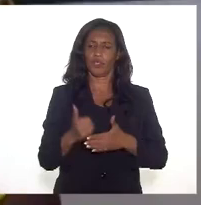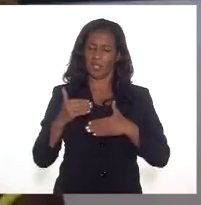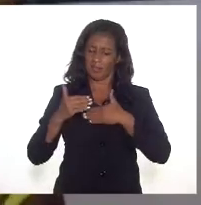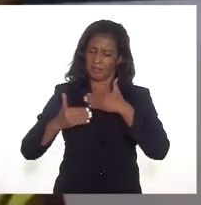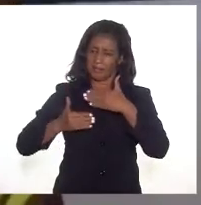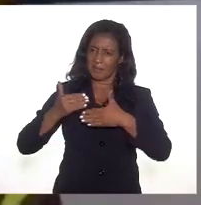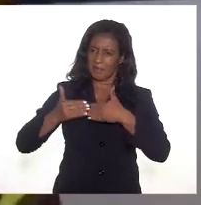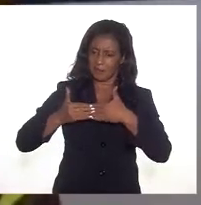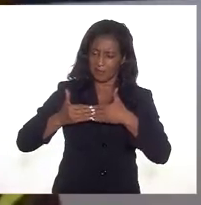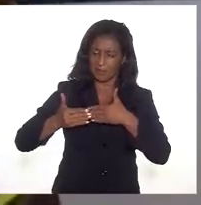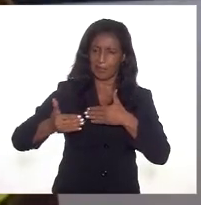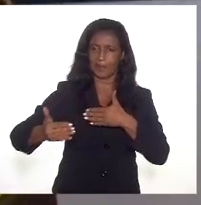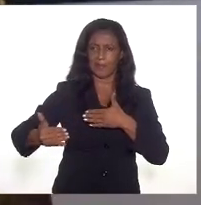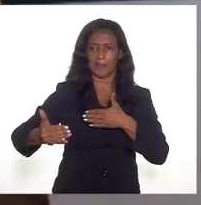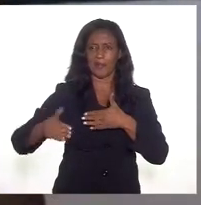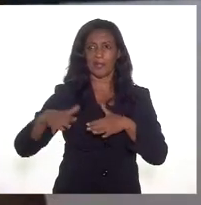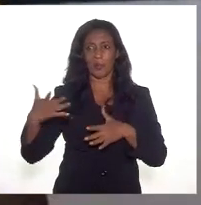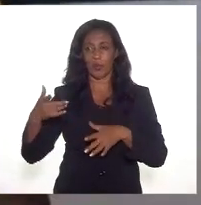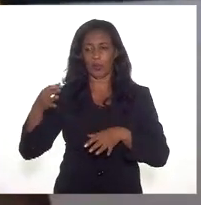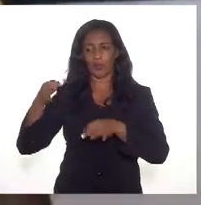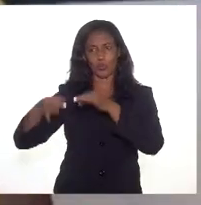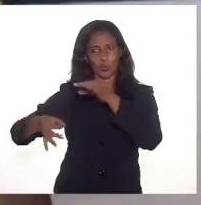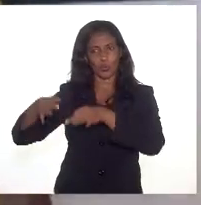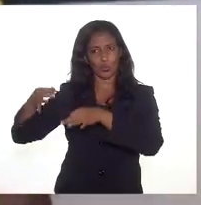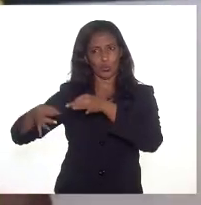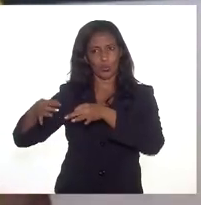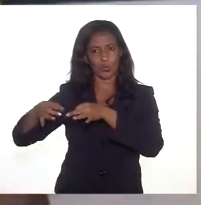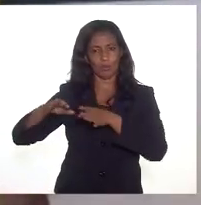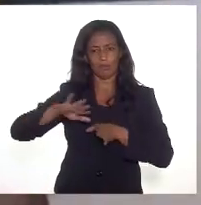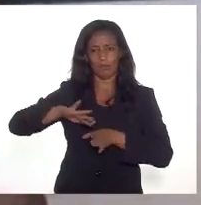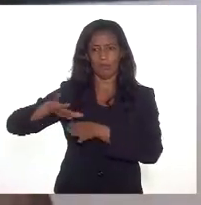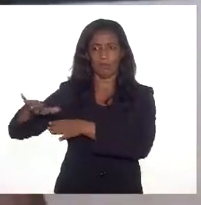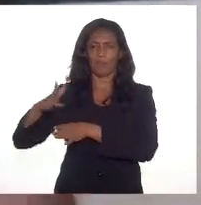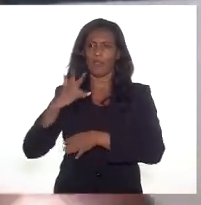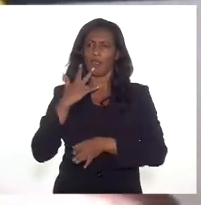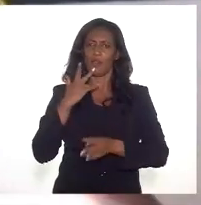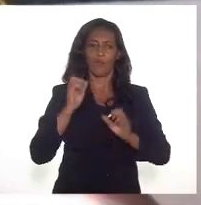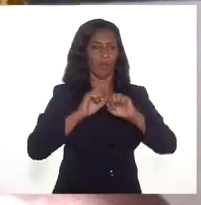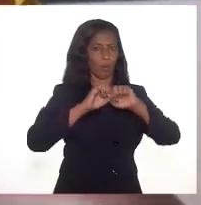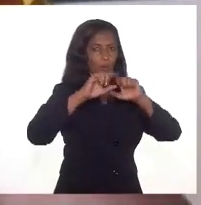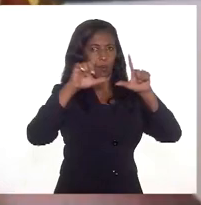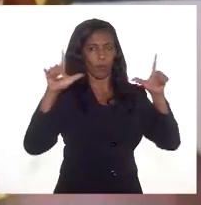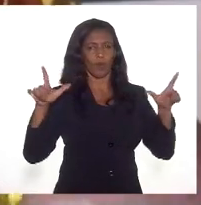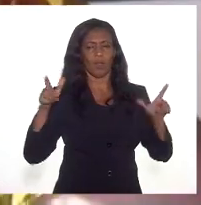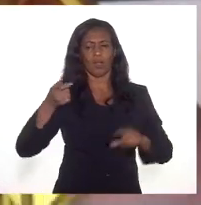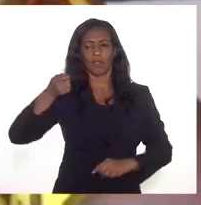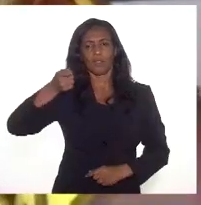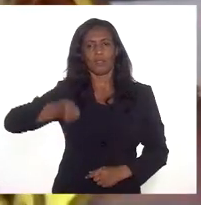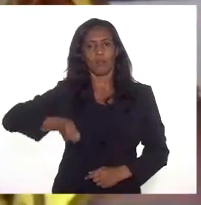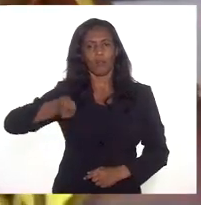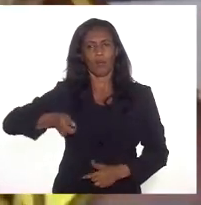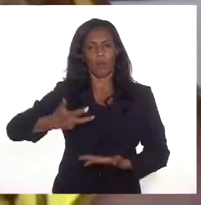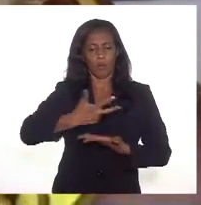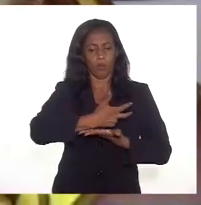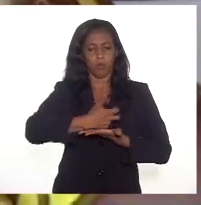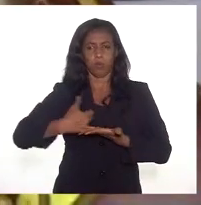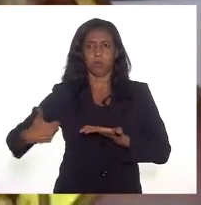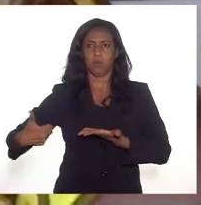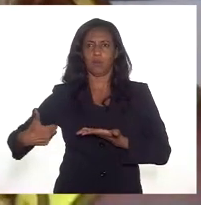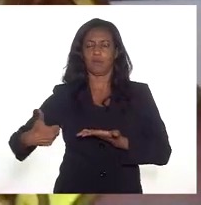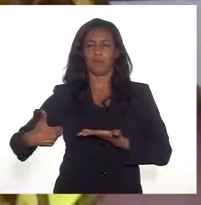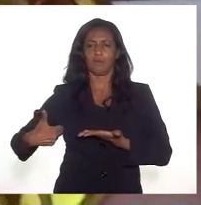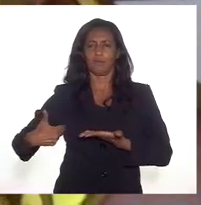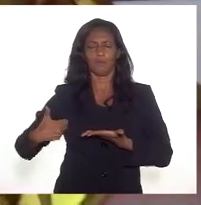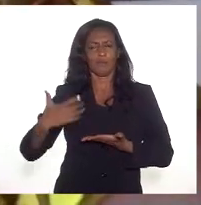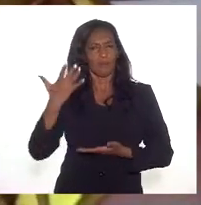passado a etapa enquanto juíza, poder falar um pouco mais abertamente do tribunal. E eu acho que a LERJ ela teve um